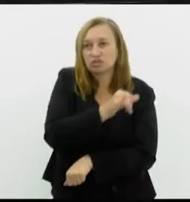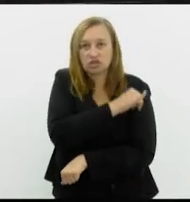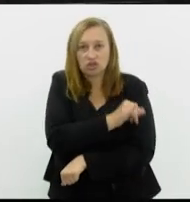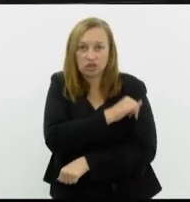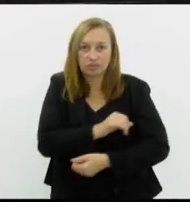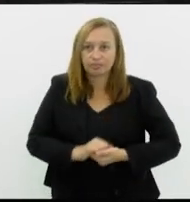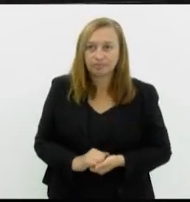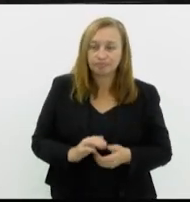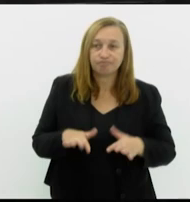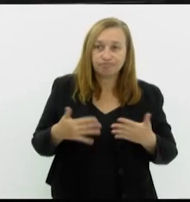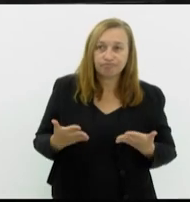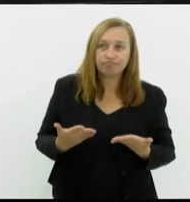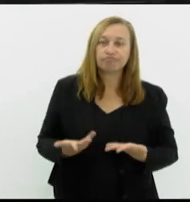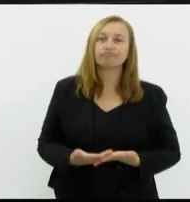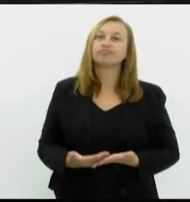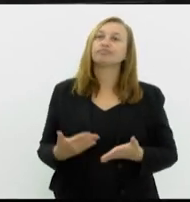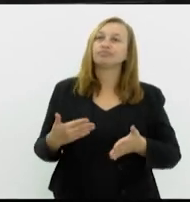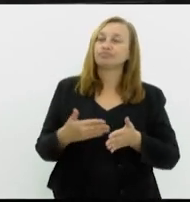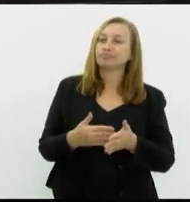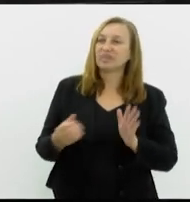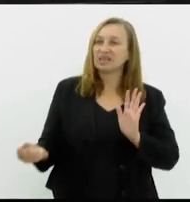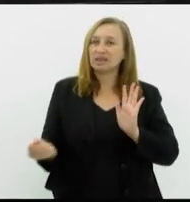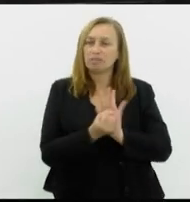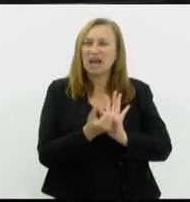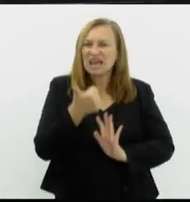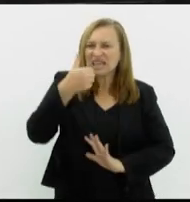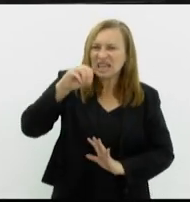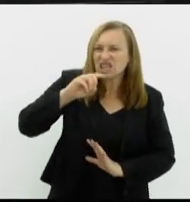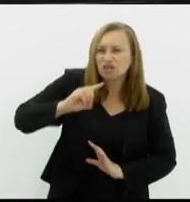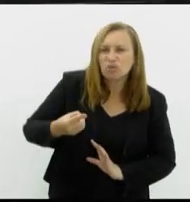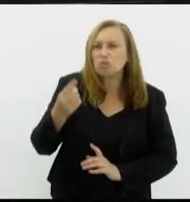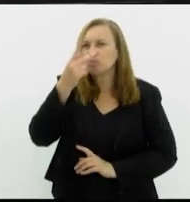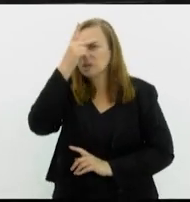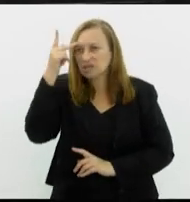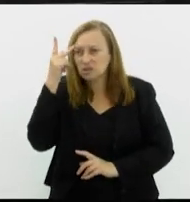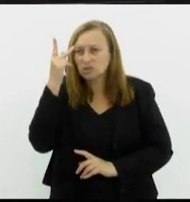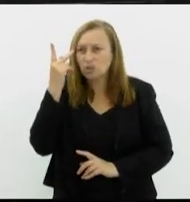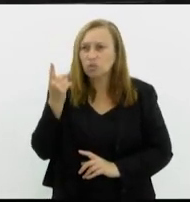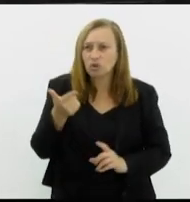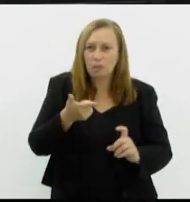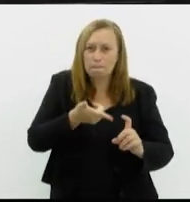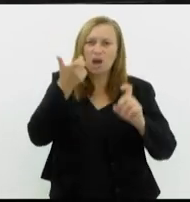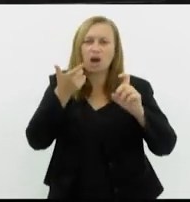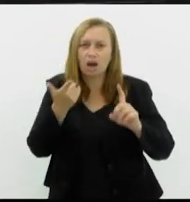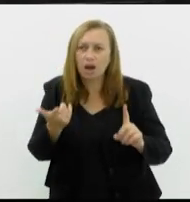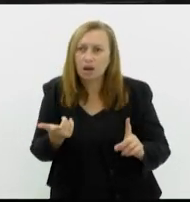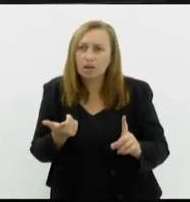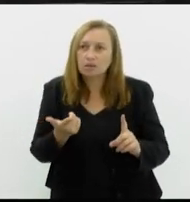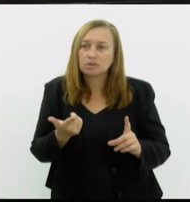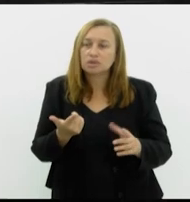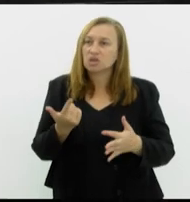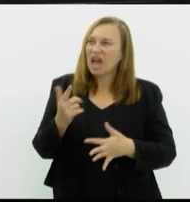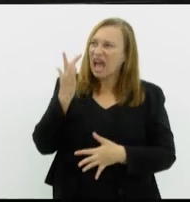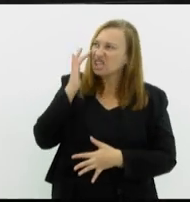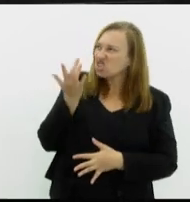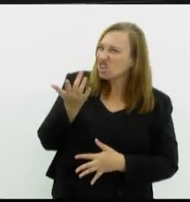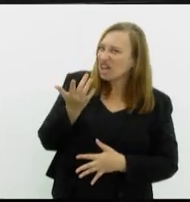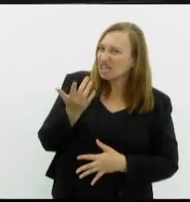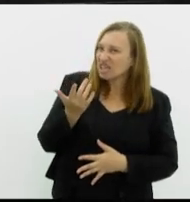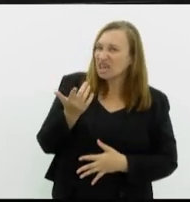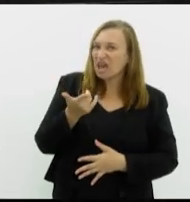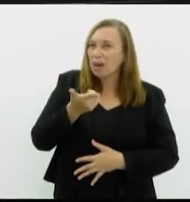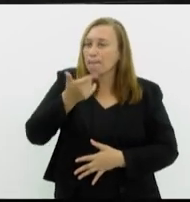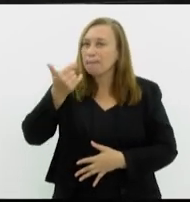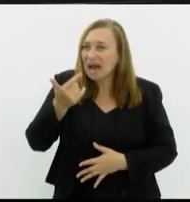Janeiro. Então, chegar a essa marca de 10 mil pessoas baleadas, e, obviamente, a gente não acha que existe bala